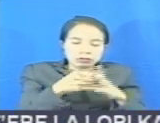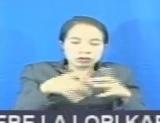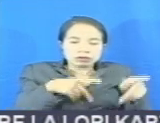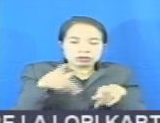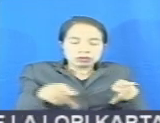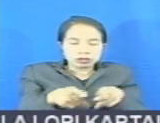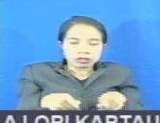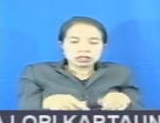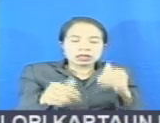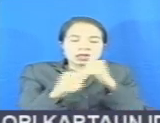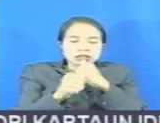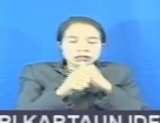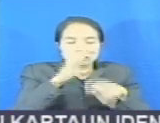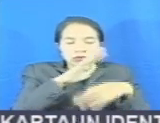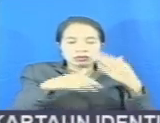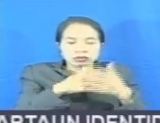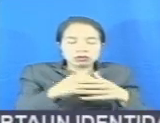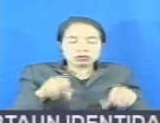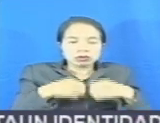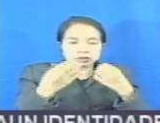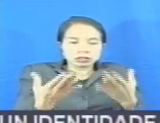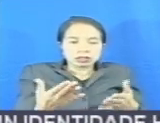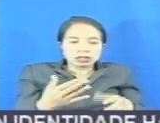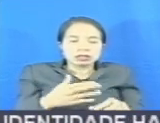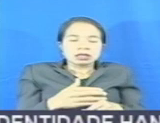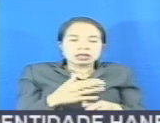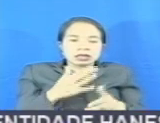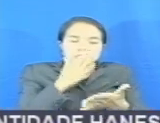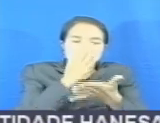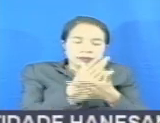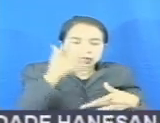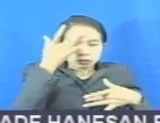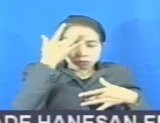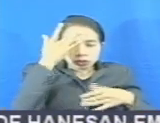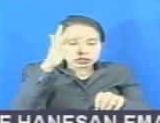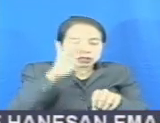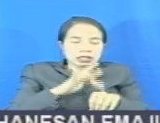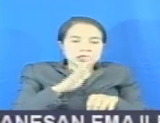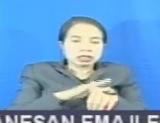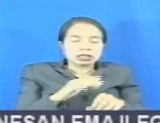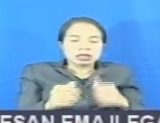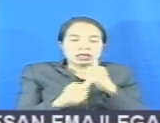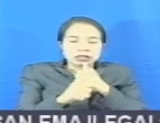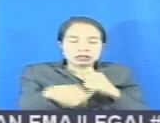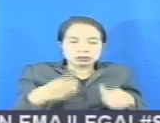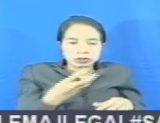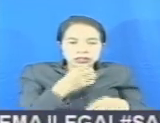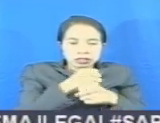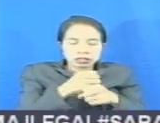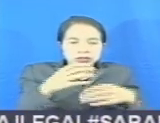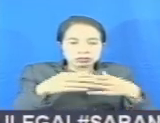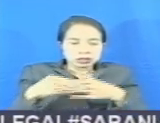iha asau hoto. Leliu o isat combate moras dengue. Agora, asau ne bem mak ita halo, leliu si parte